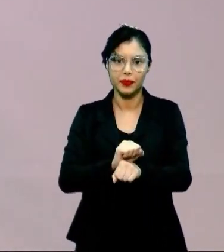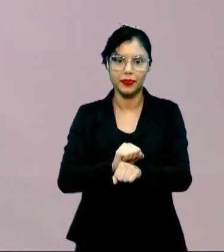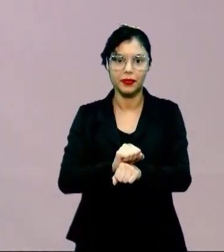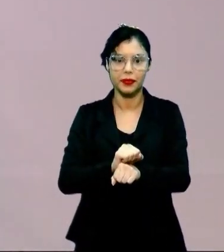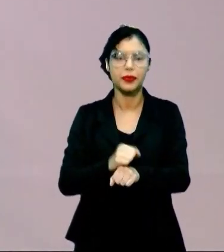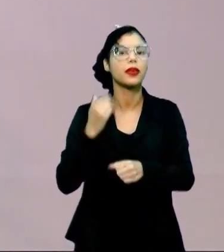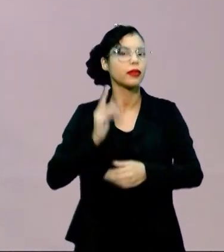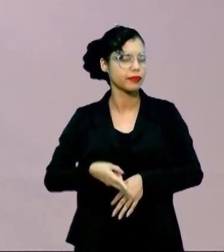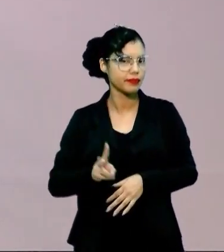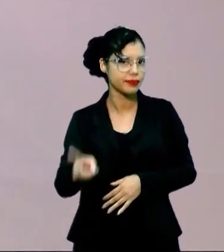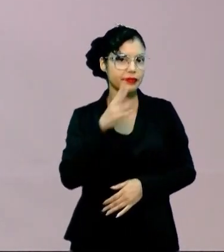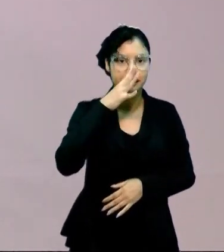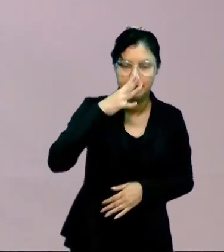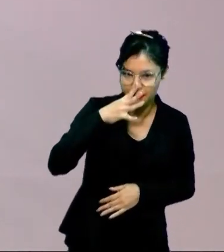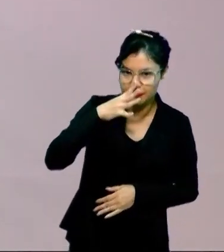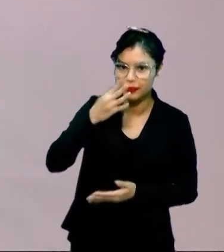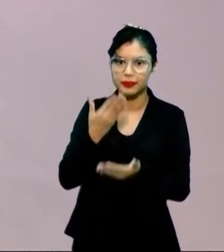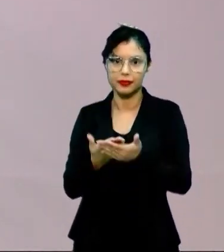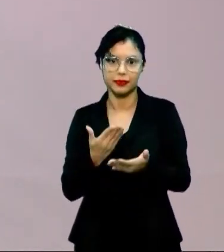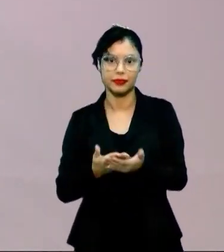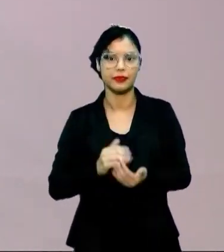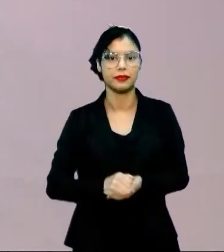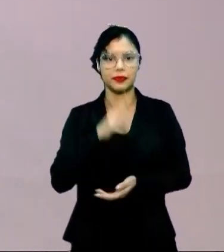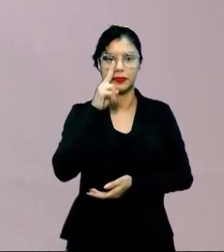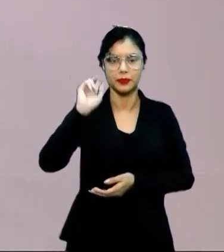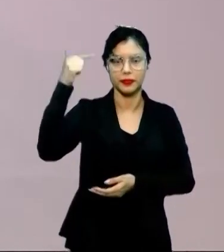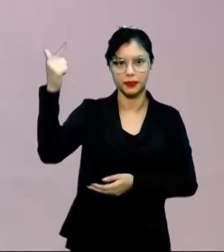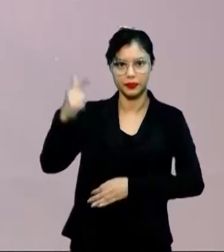vocês continuem assistindo as aulas e a